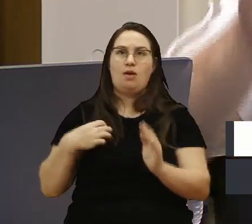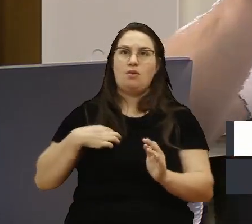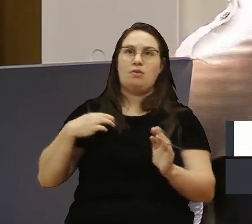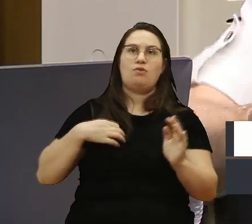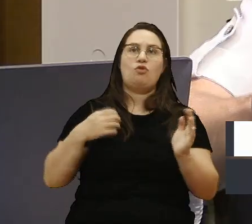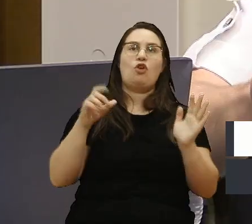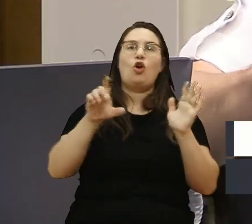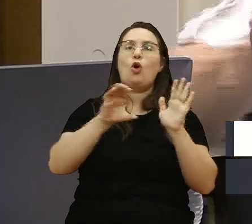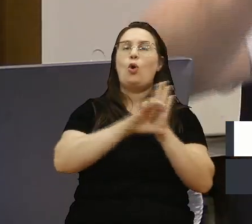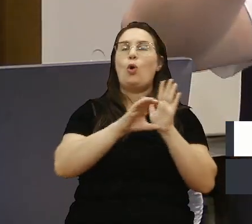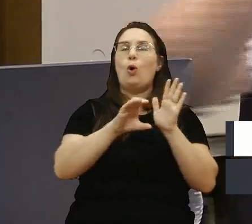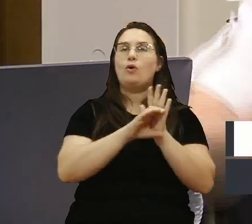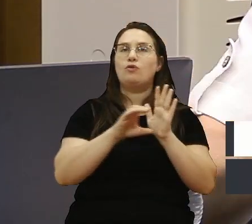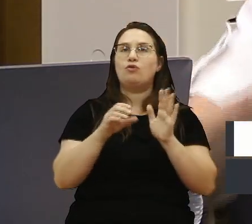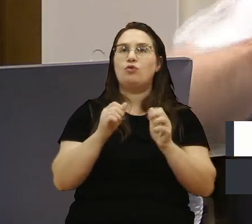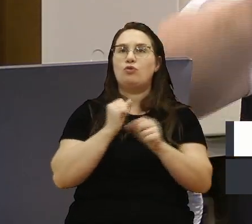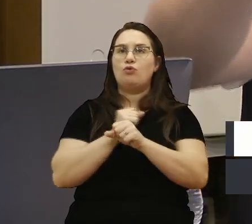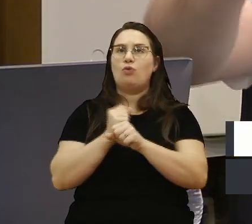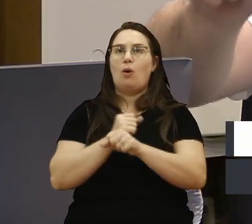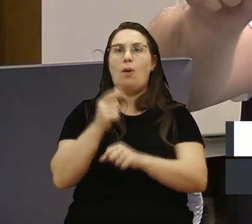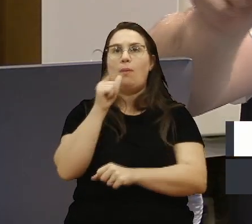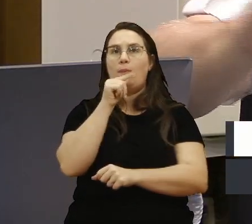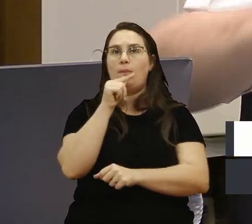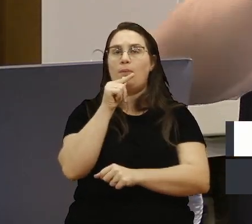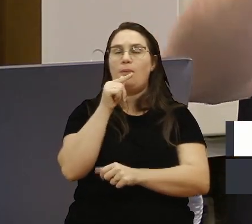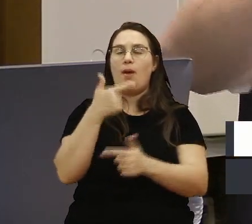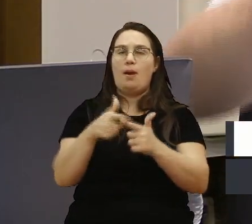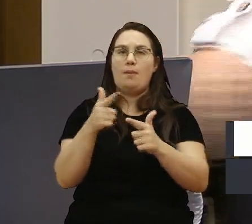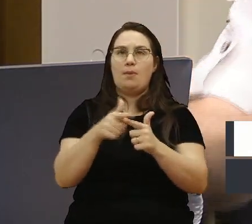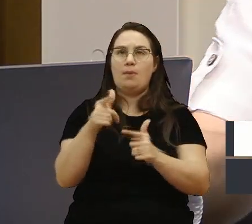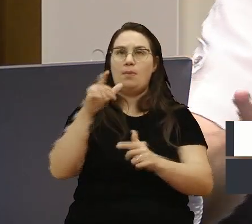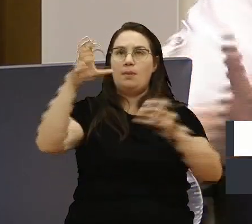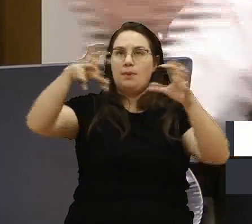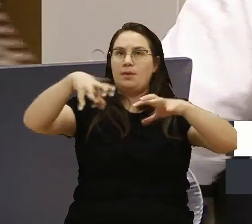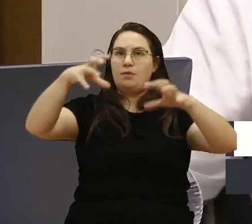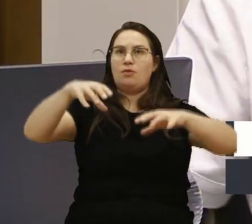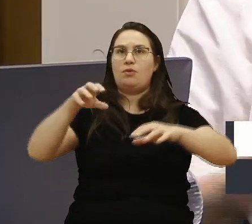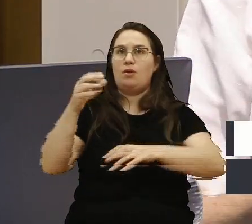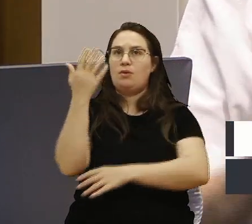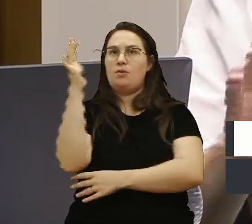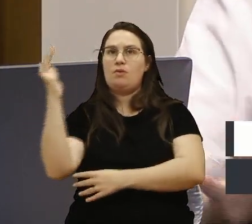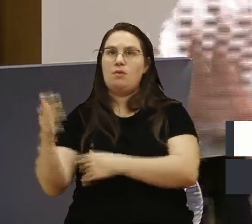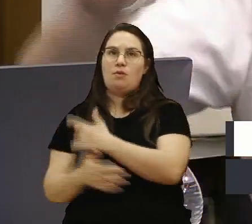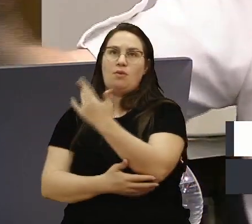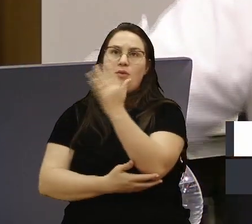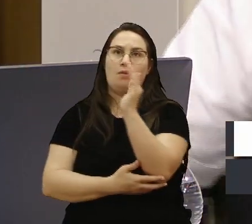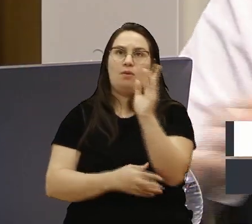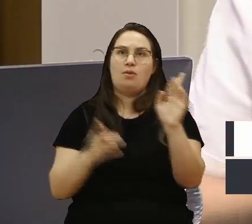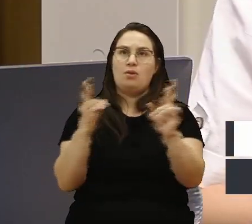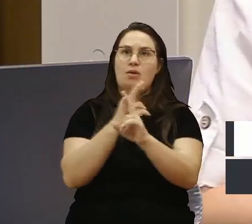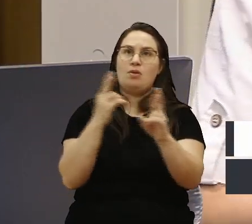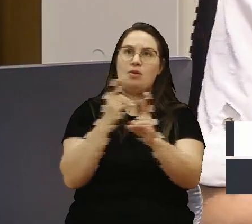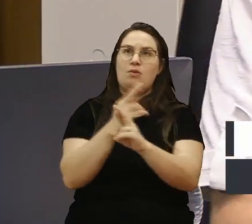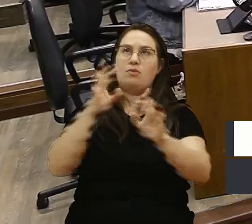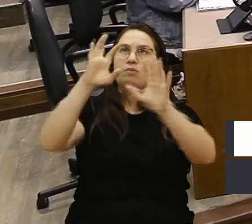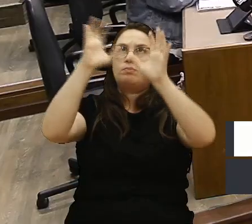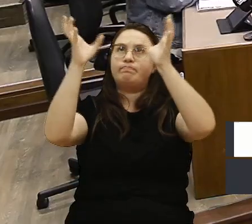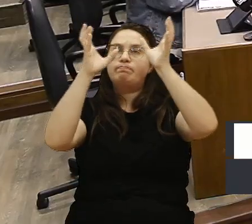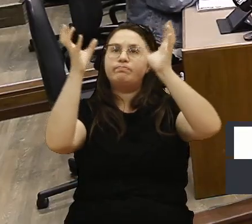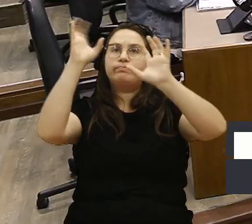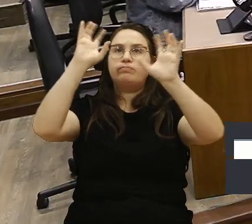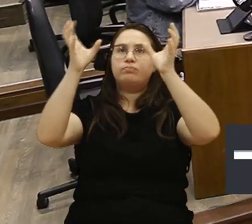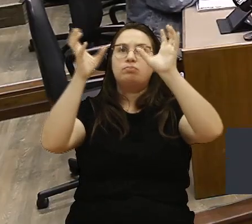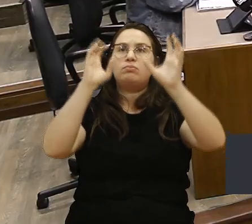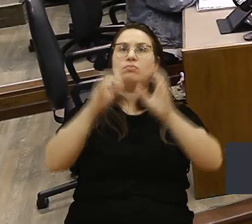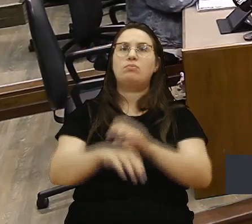Obras, mas o problema da chuva também não tem direta relação com o plantio ou não de árvores aqui, tem direta relação com bloqueios atmosféricos. Sua